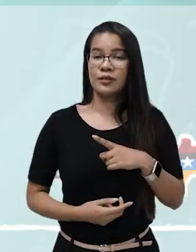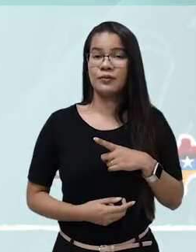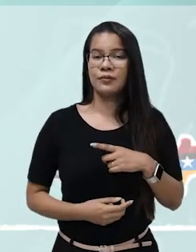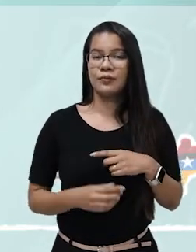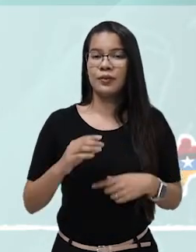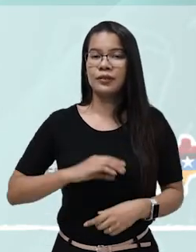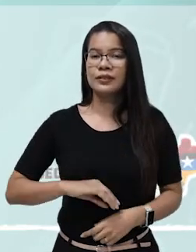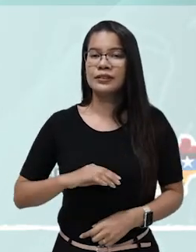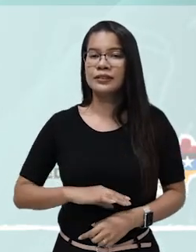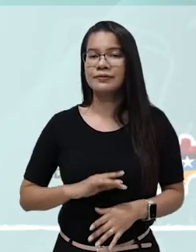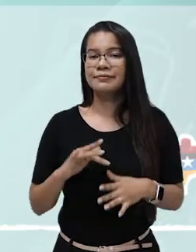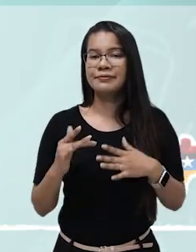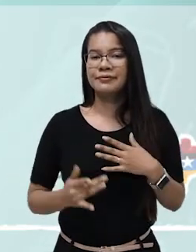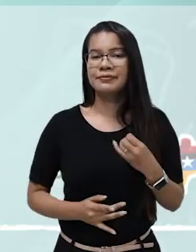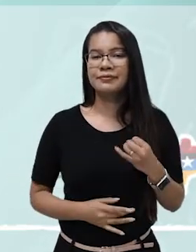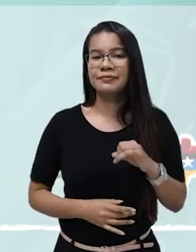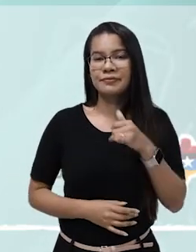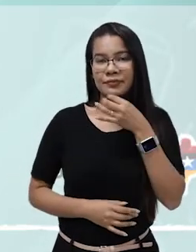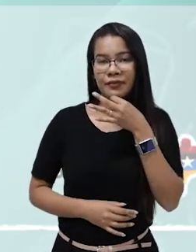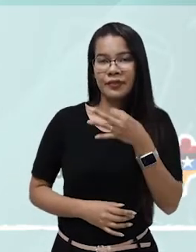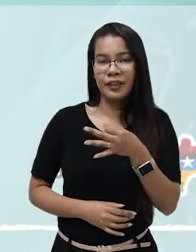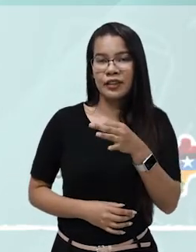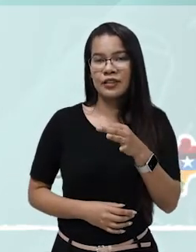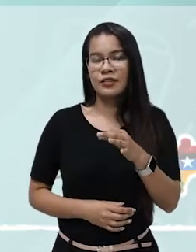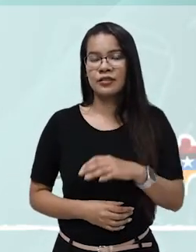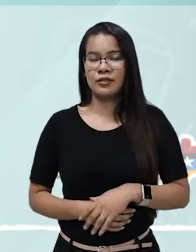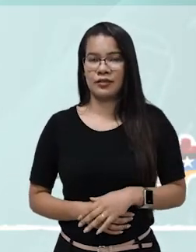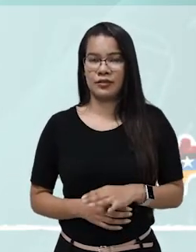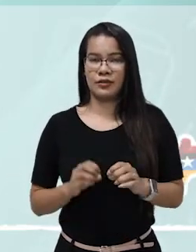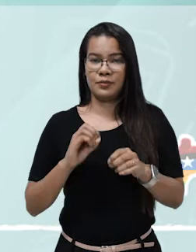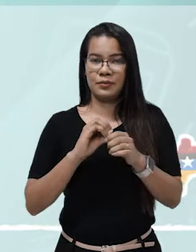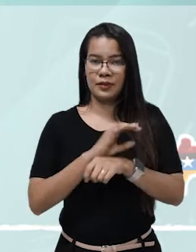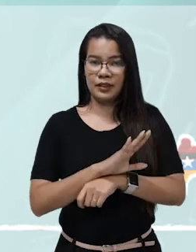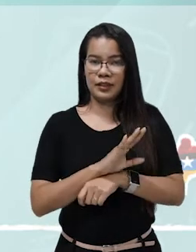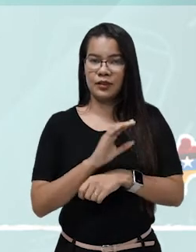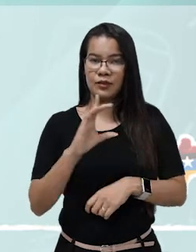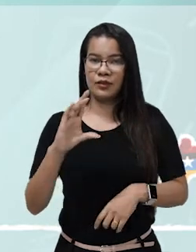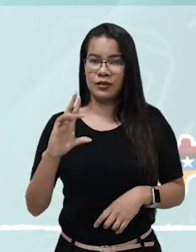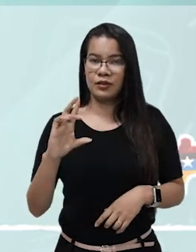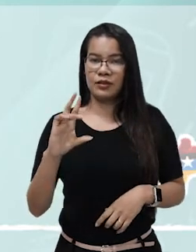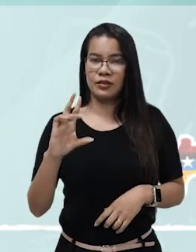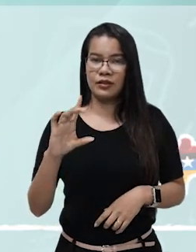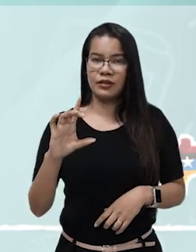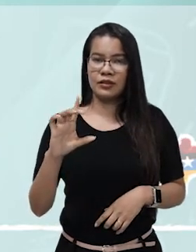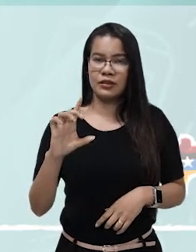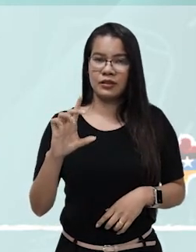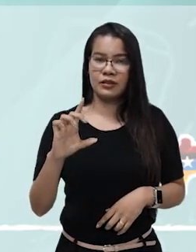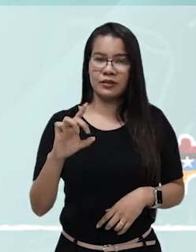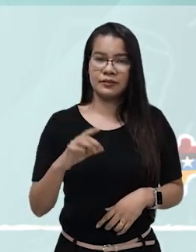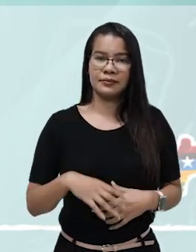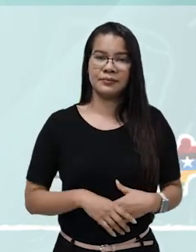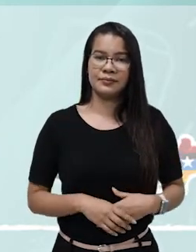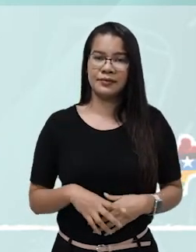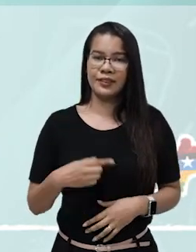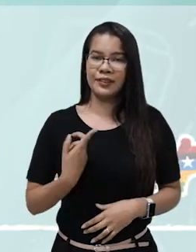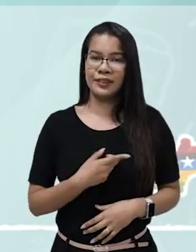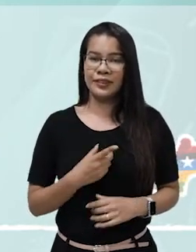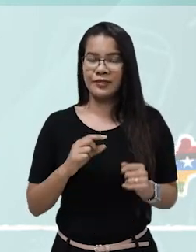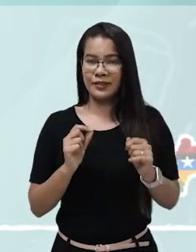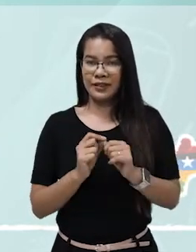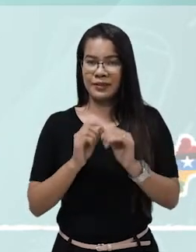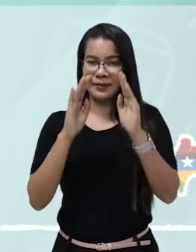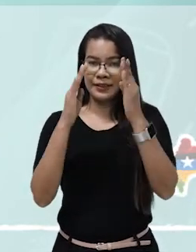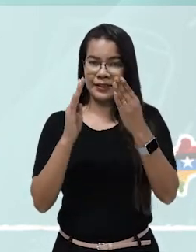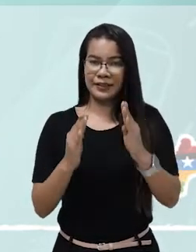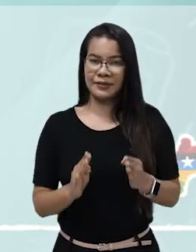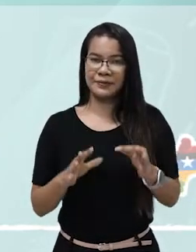alguma dica, alguma sugestão, manda lá no Instagram, pode mandar lá no inbox a sugestão de vocês, que nós vamos fazer a